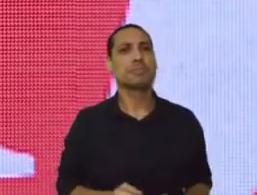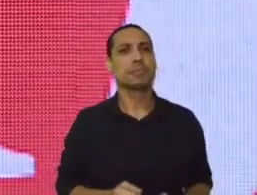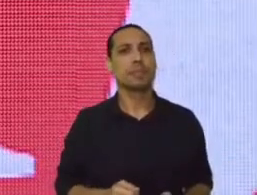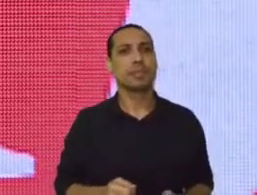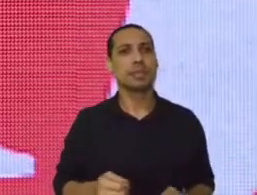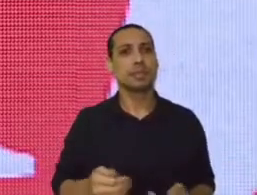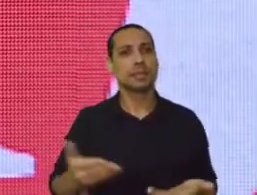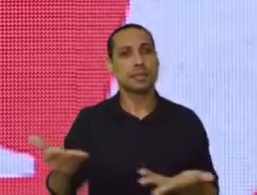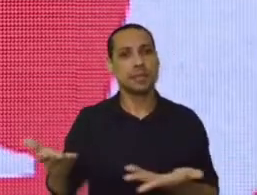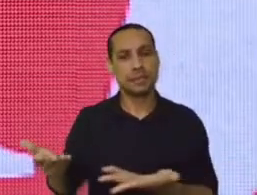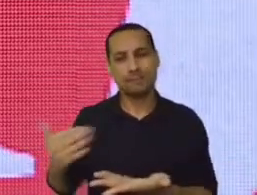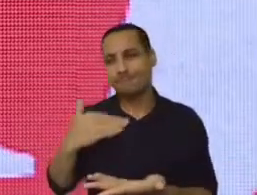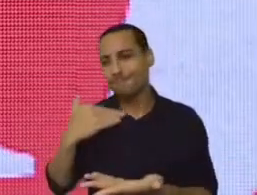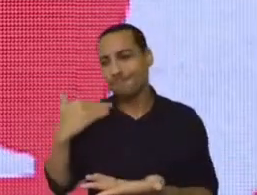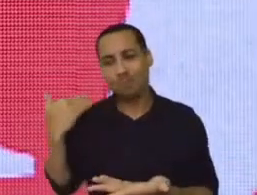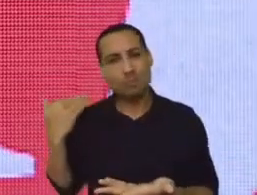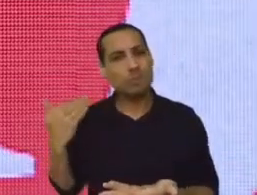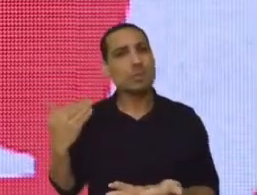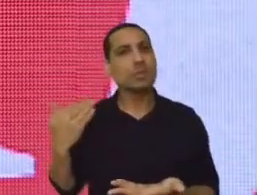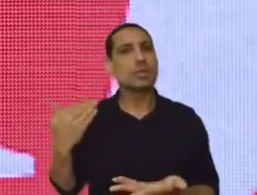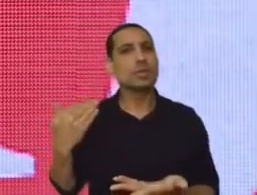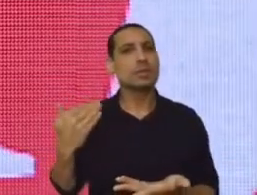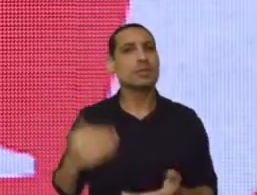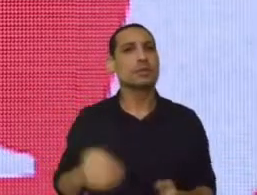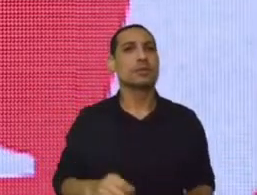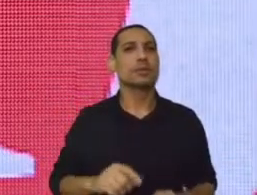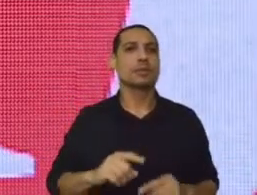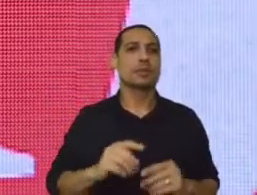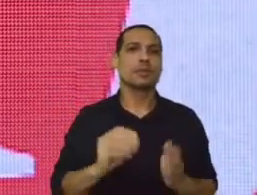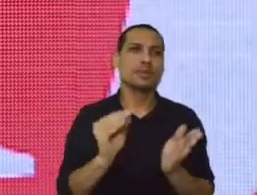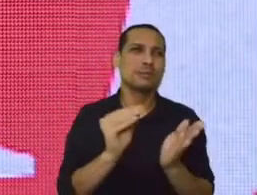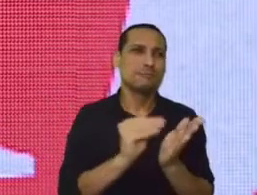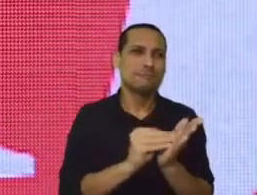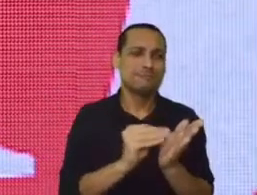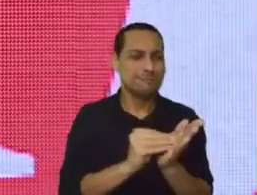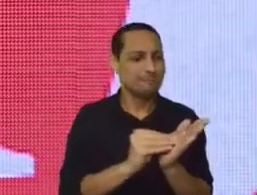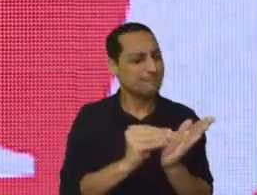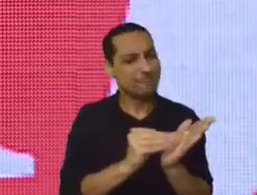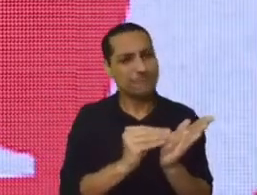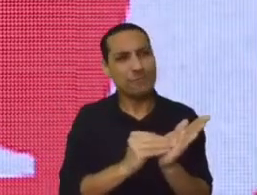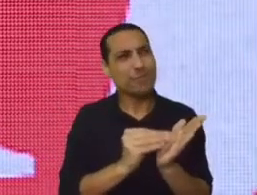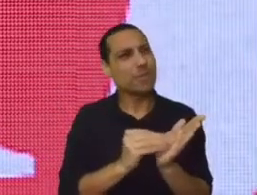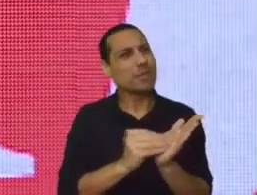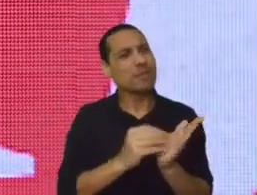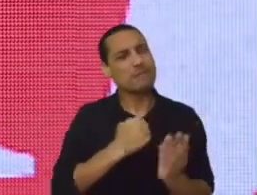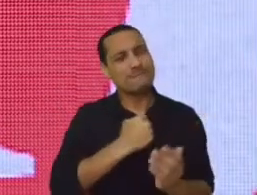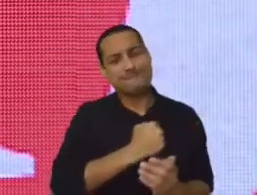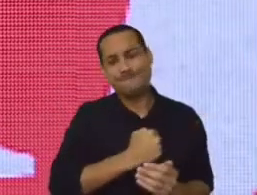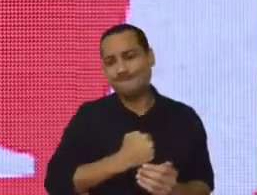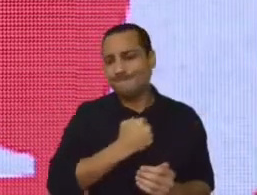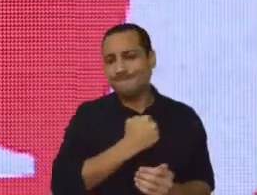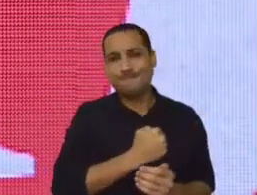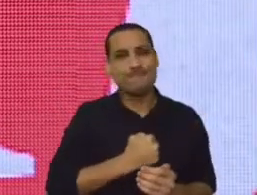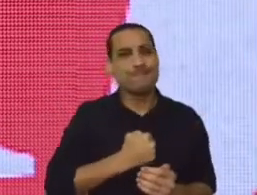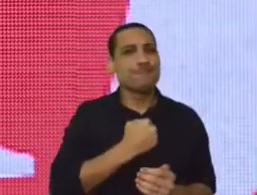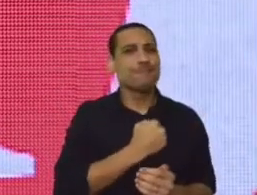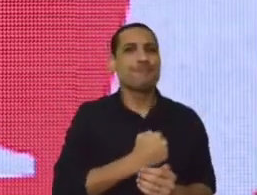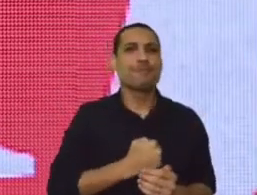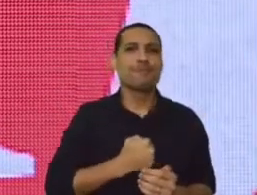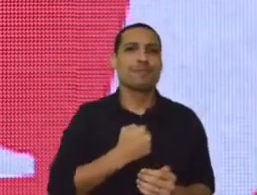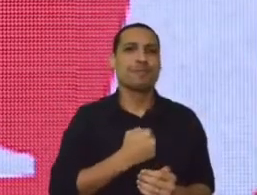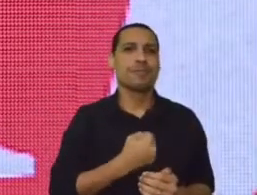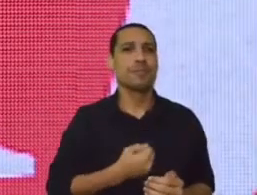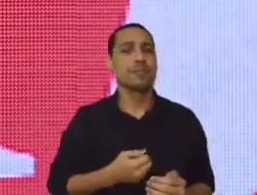dos dois fazem muita falta para a gente nesse momento que a gente está vivendo. Então é muito justa a homenagem ao companheiro